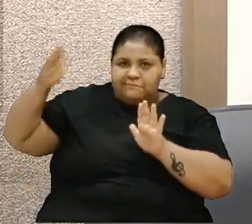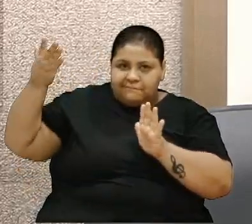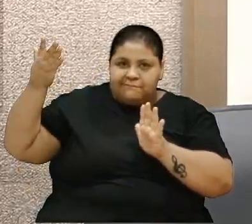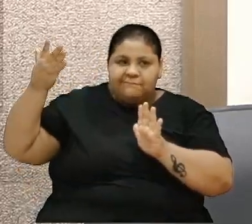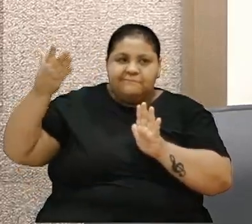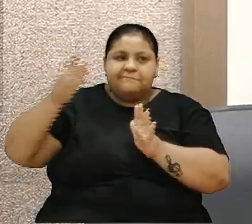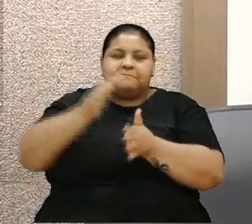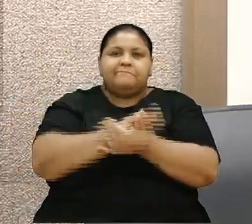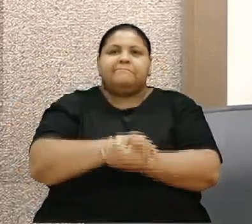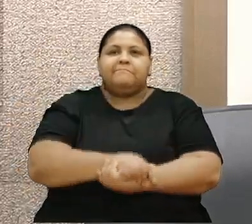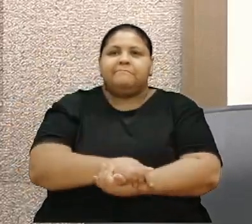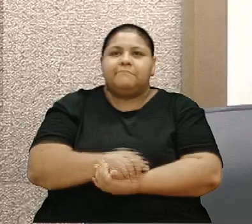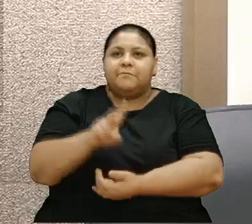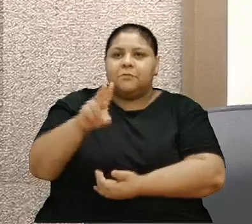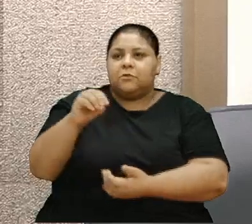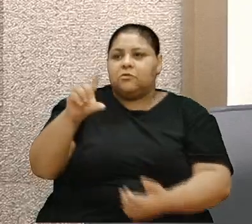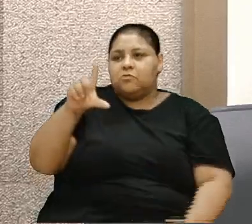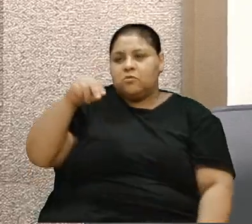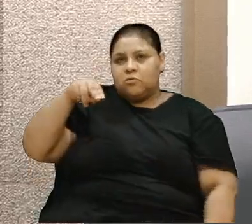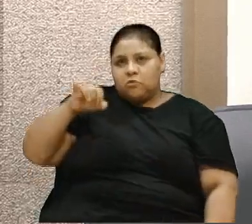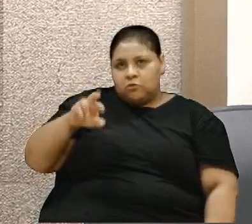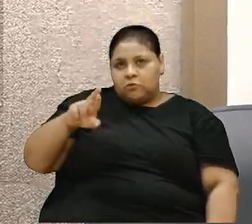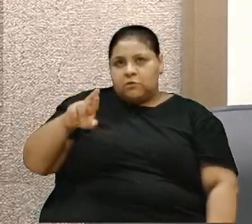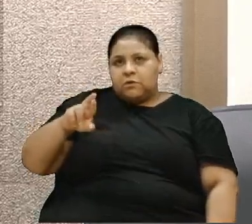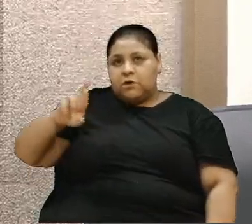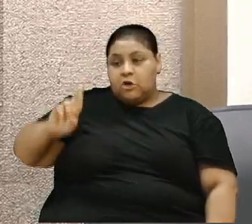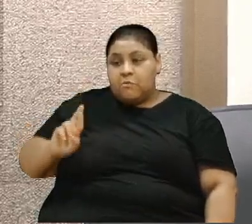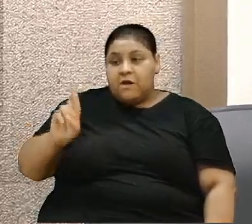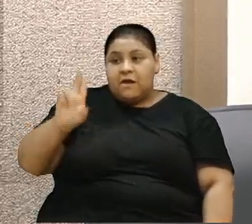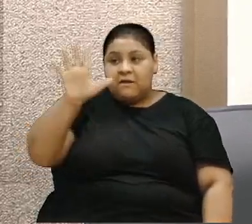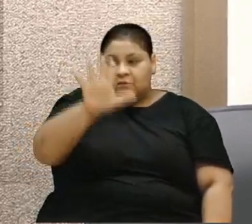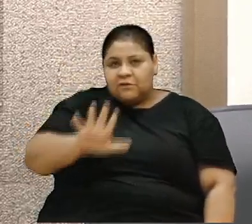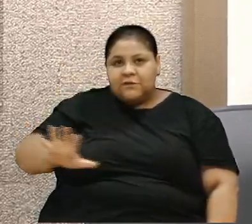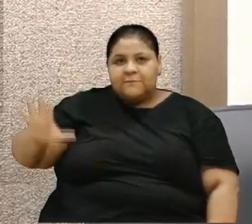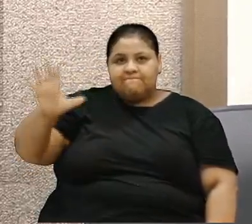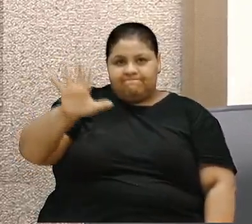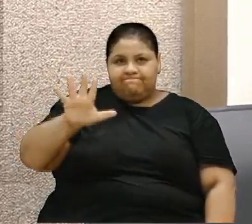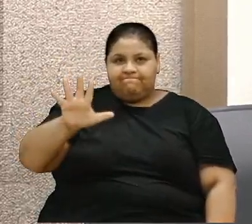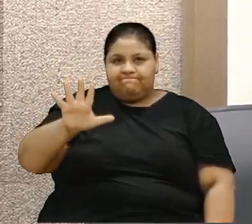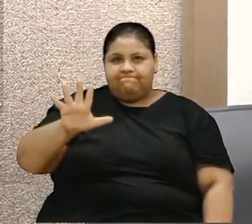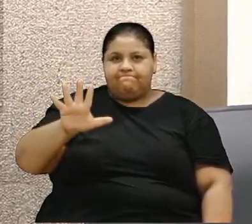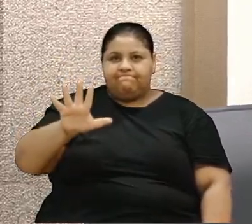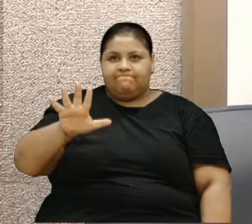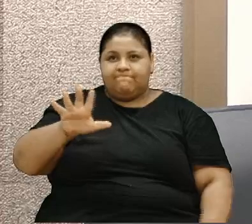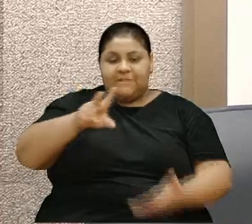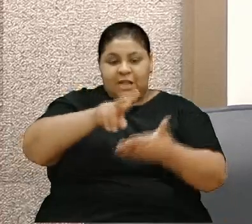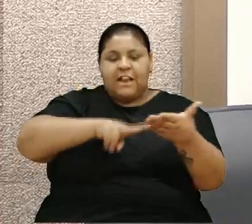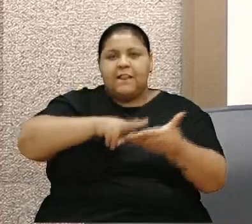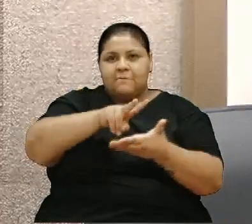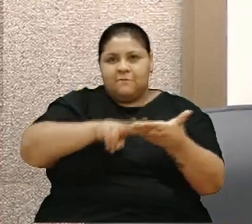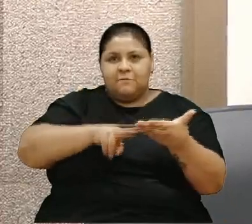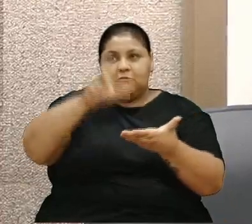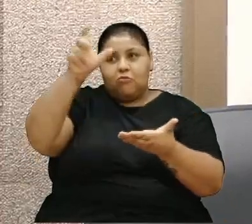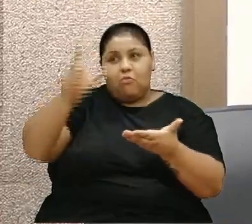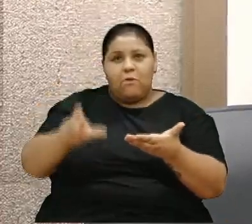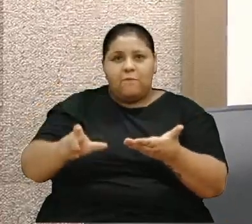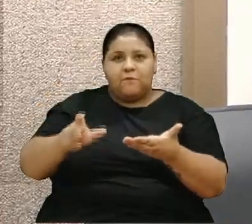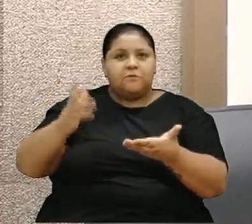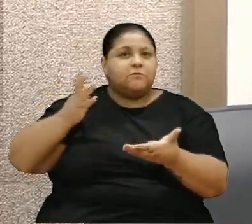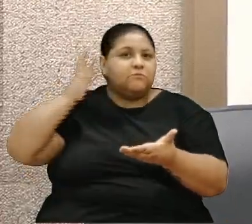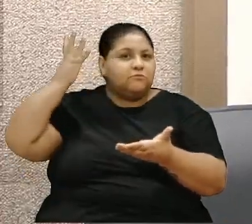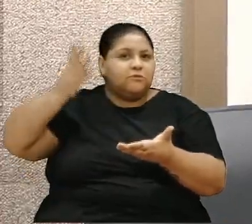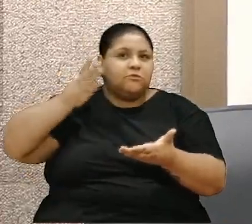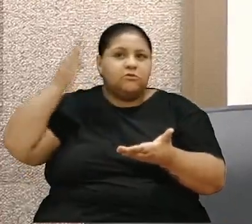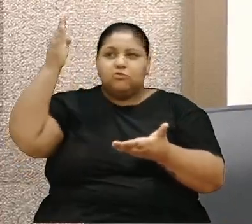E o Volney Canônica, ele é uma referência nacional na área de leitura. É uma pessoa que dá palestra pelo